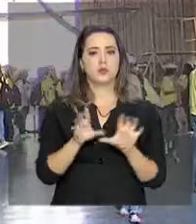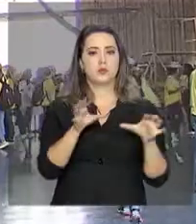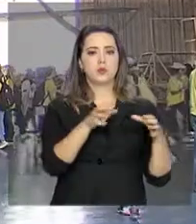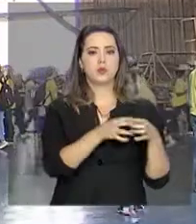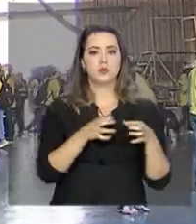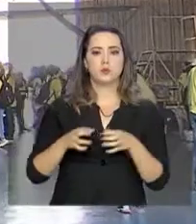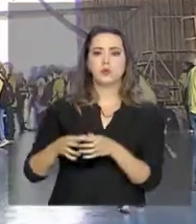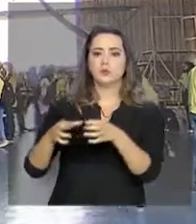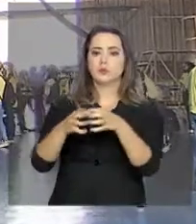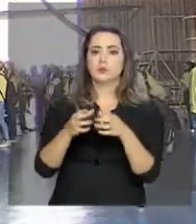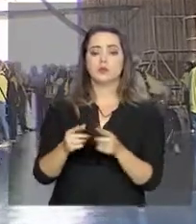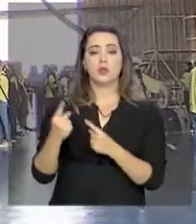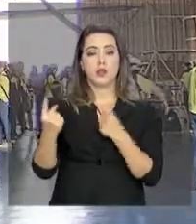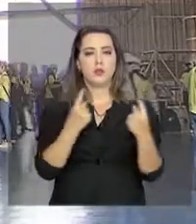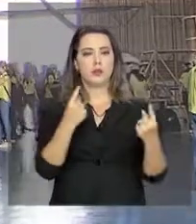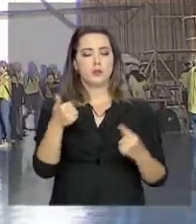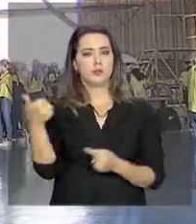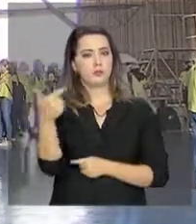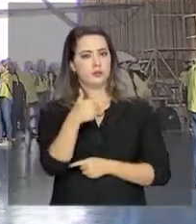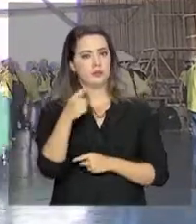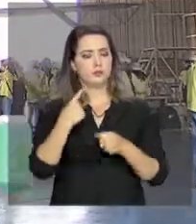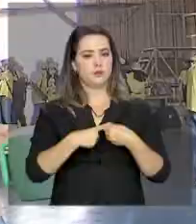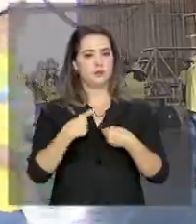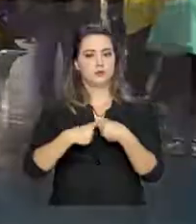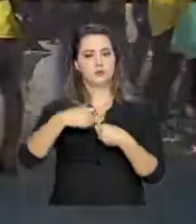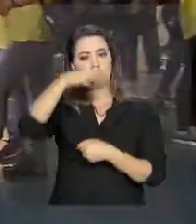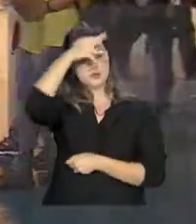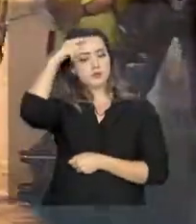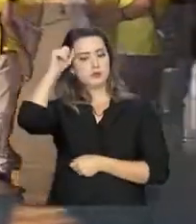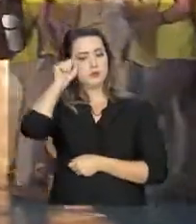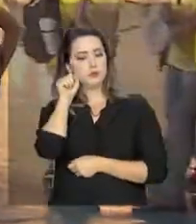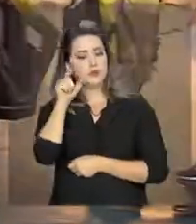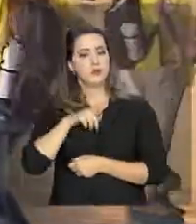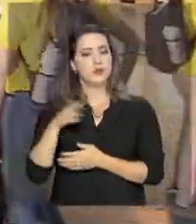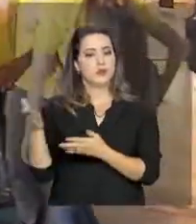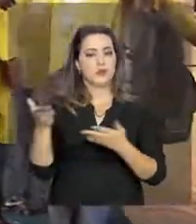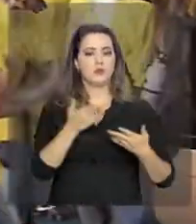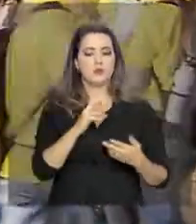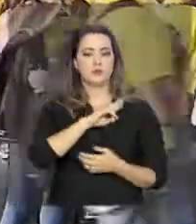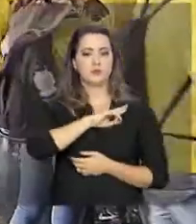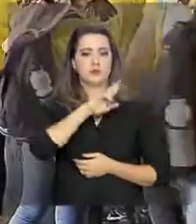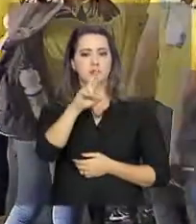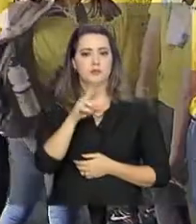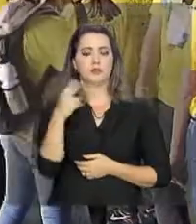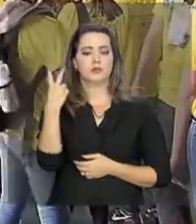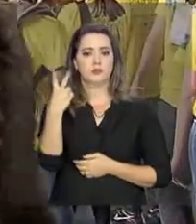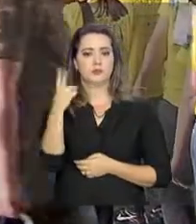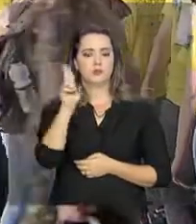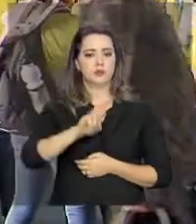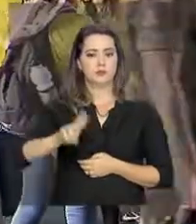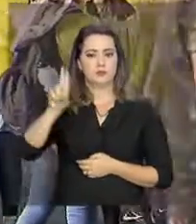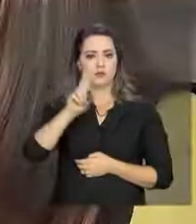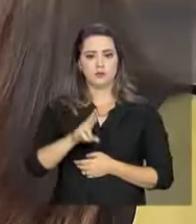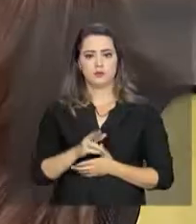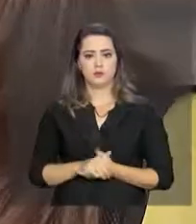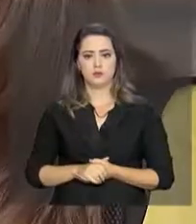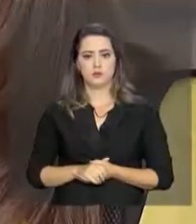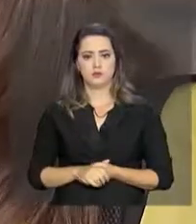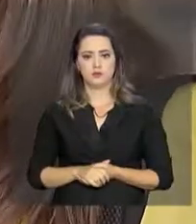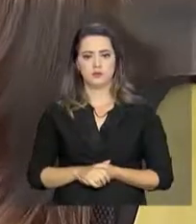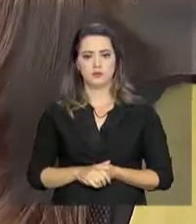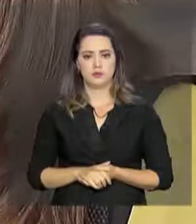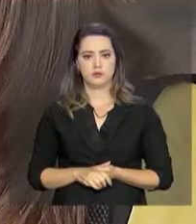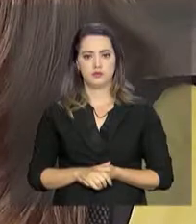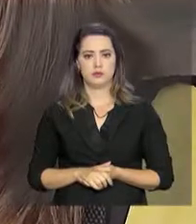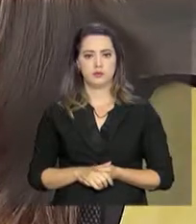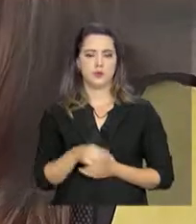grupo. Cada uma das 12 cidades do Mato Grosso do Sul vai receber representantes de duas universidades. A gente não